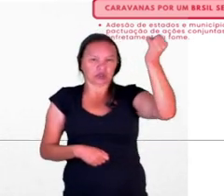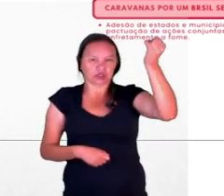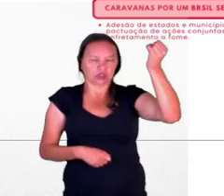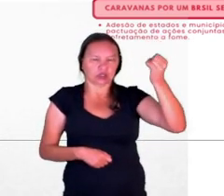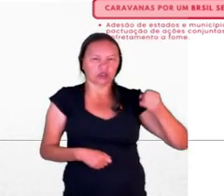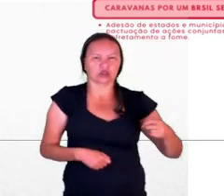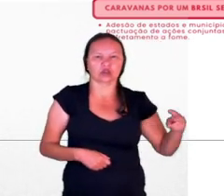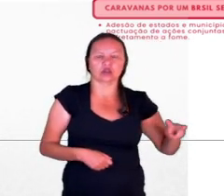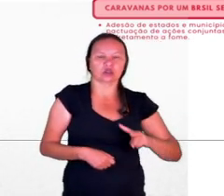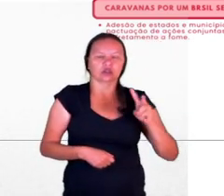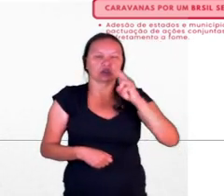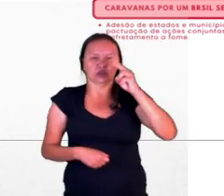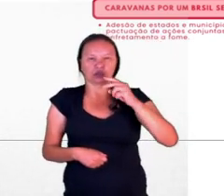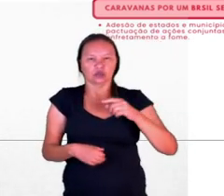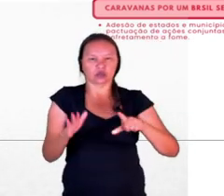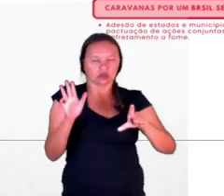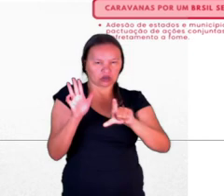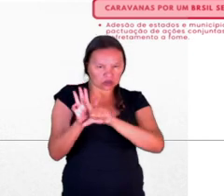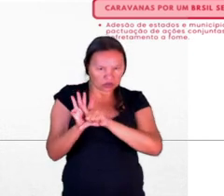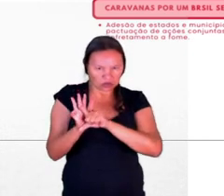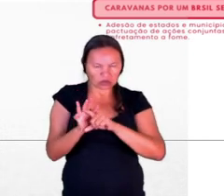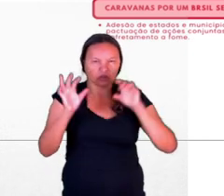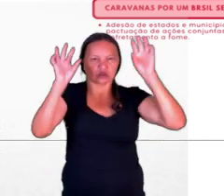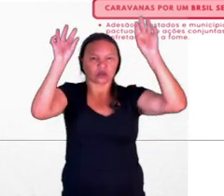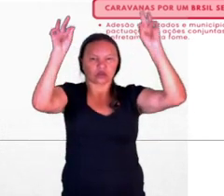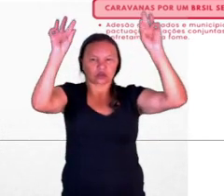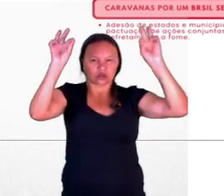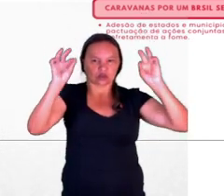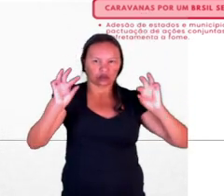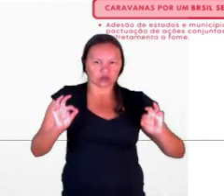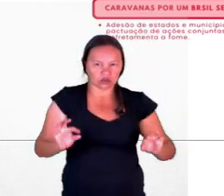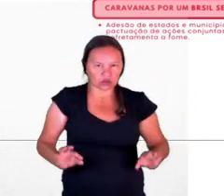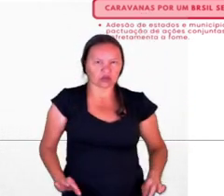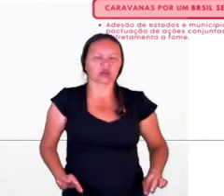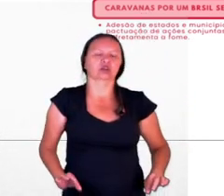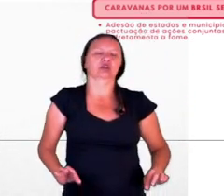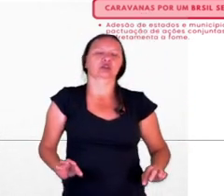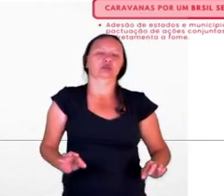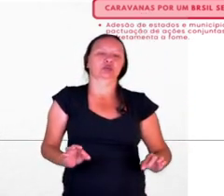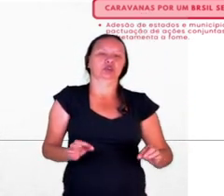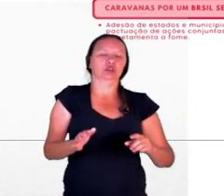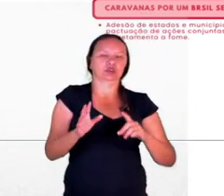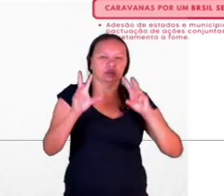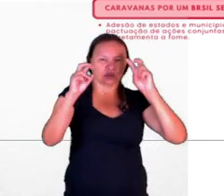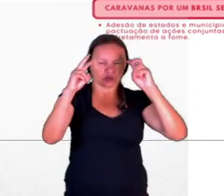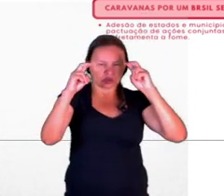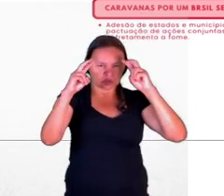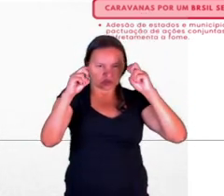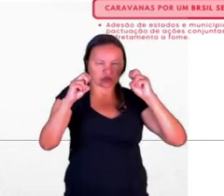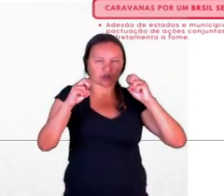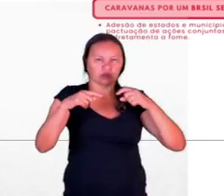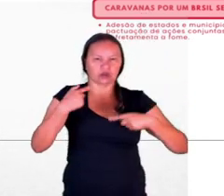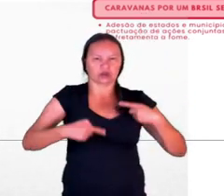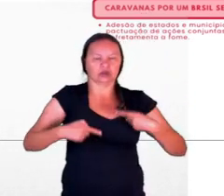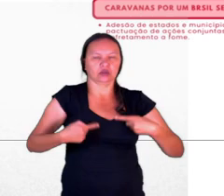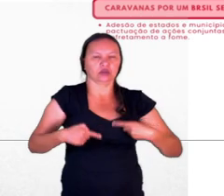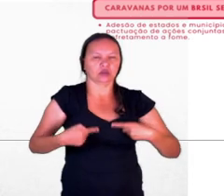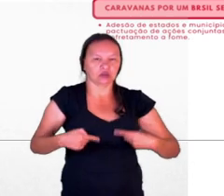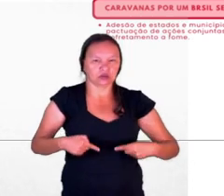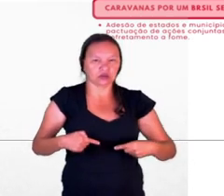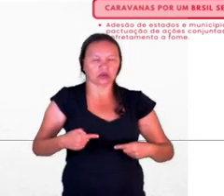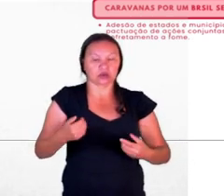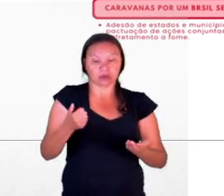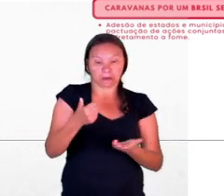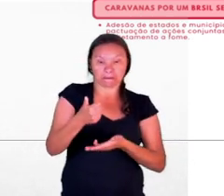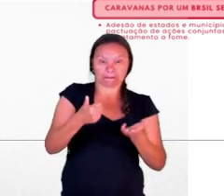garantia do direito mas especialmente dos sistemas das políticas que temos justamente para seguir estruturando a espinha dorsal